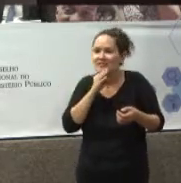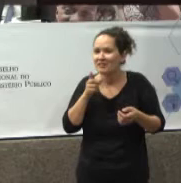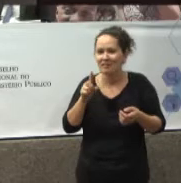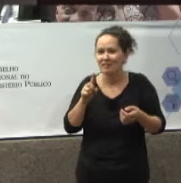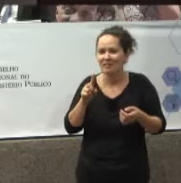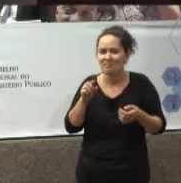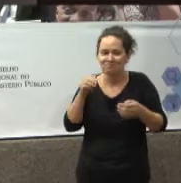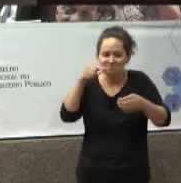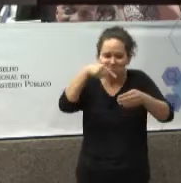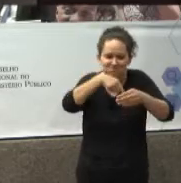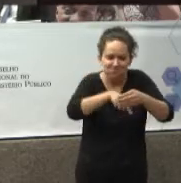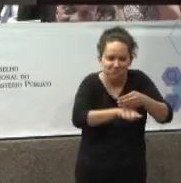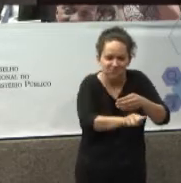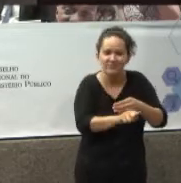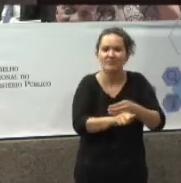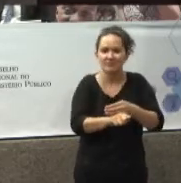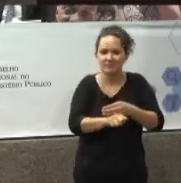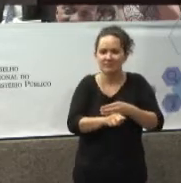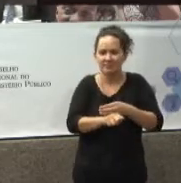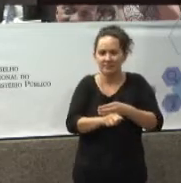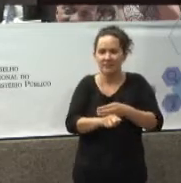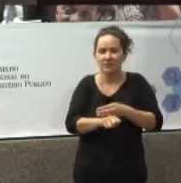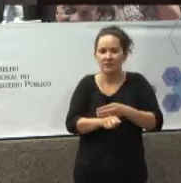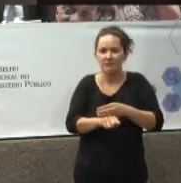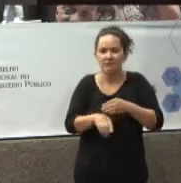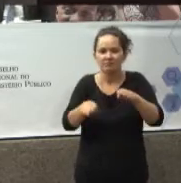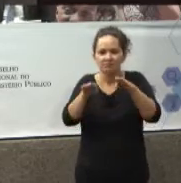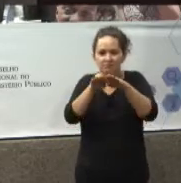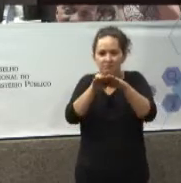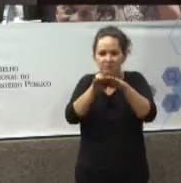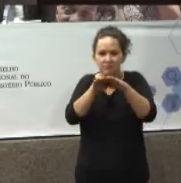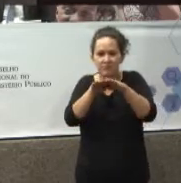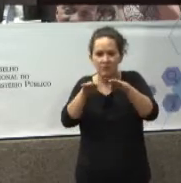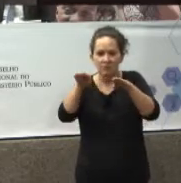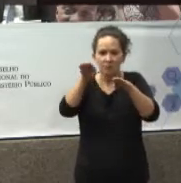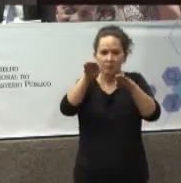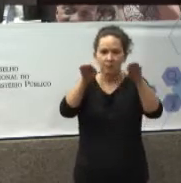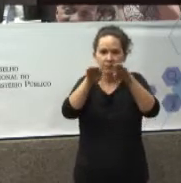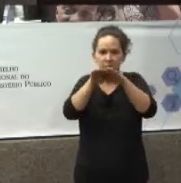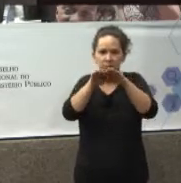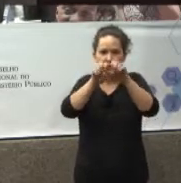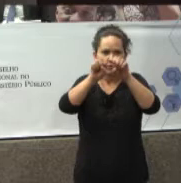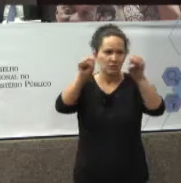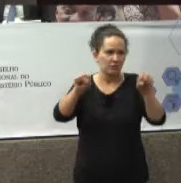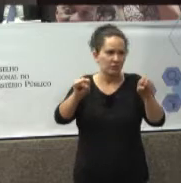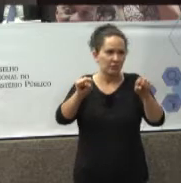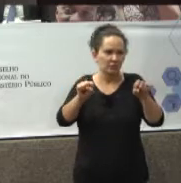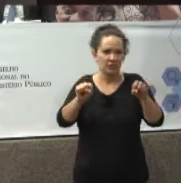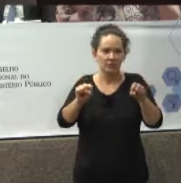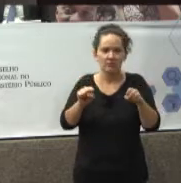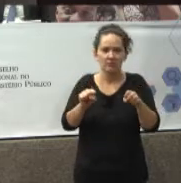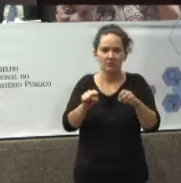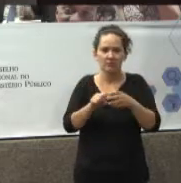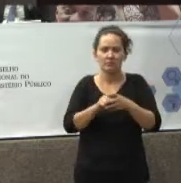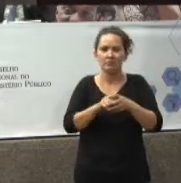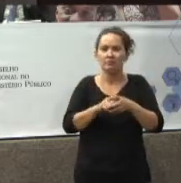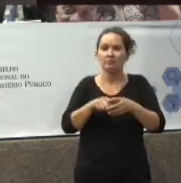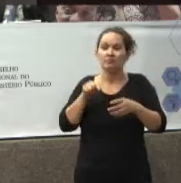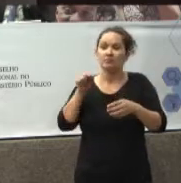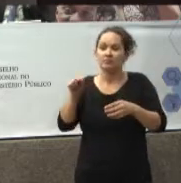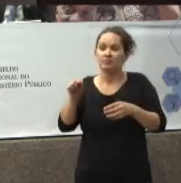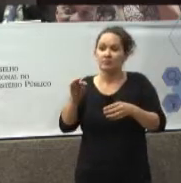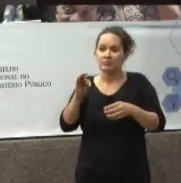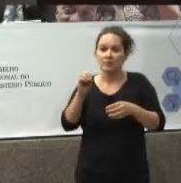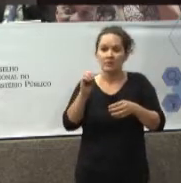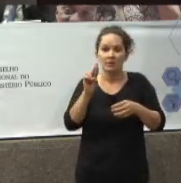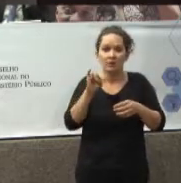existe então importância na comparação entre os sistemas sanitários é a teoria da convergência é uma teoria